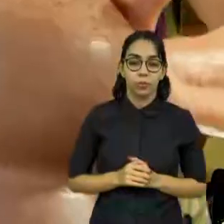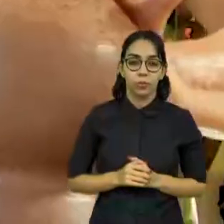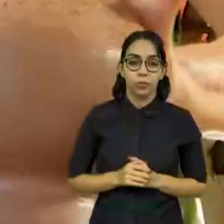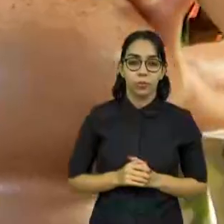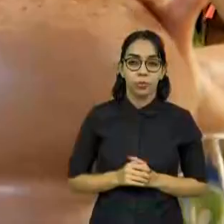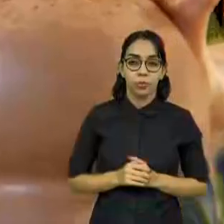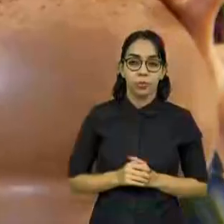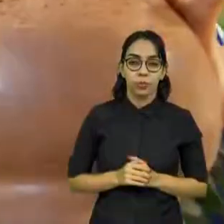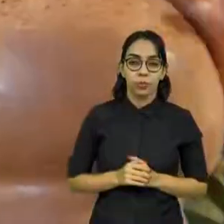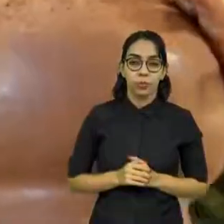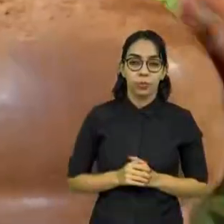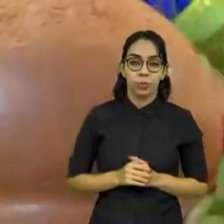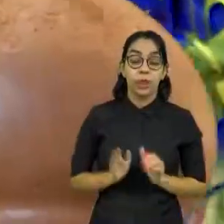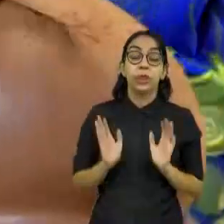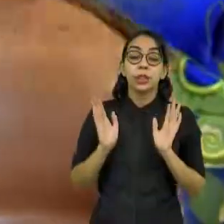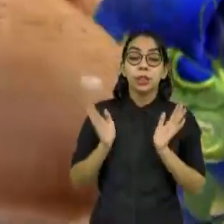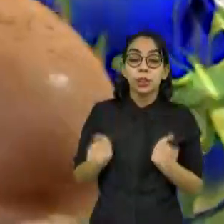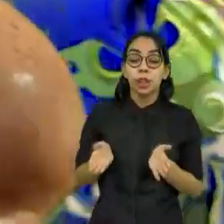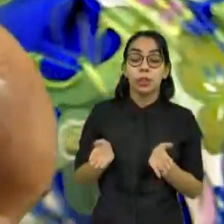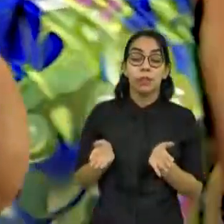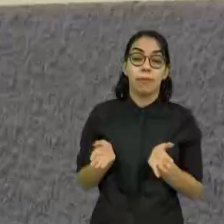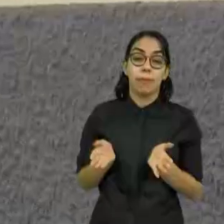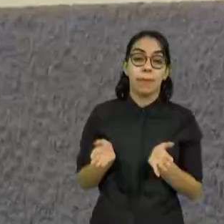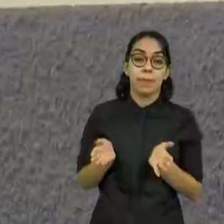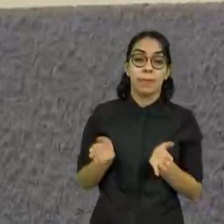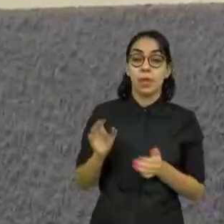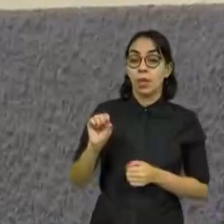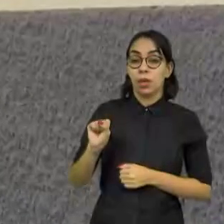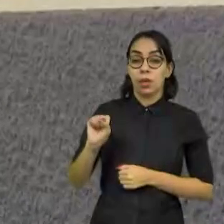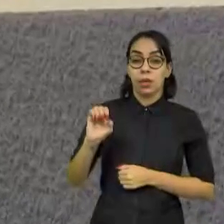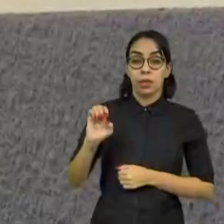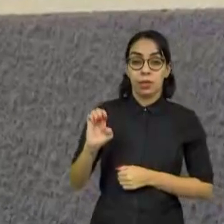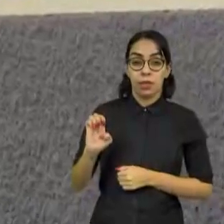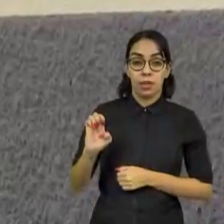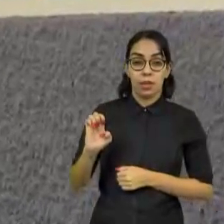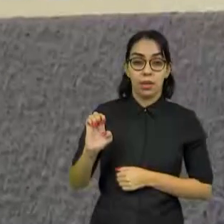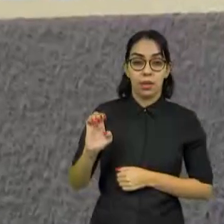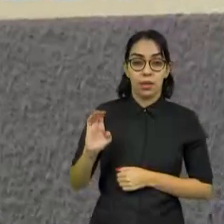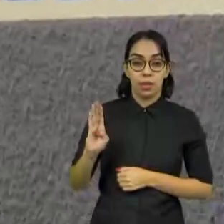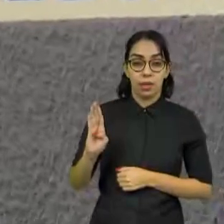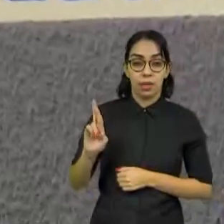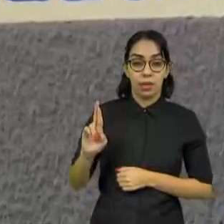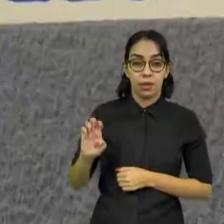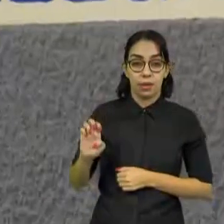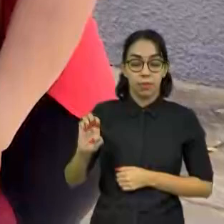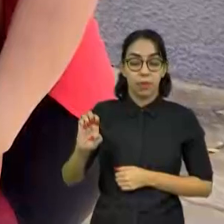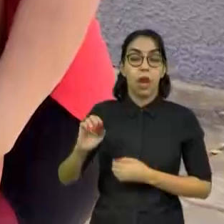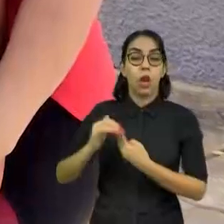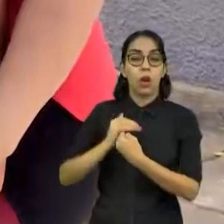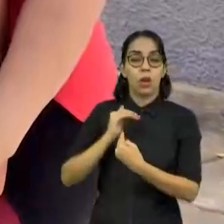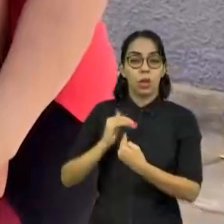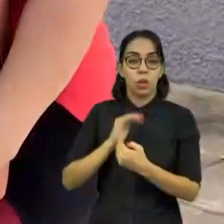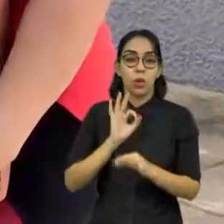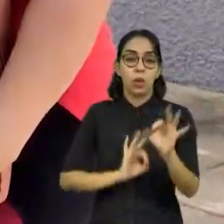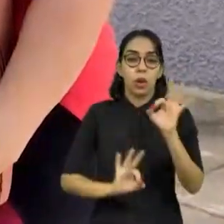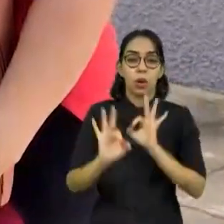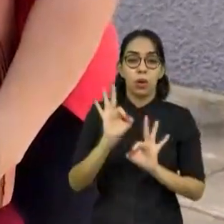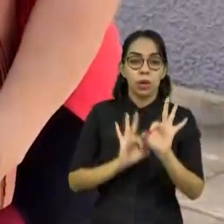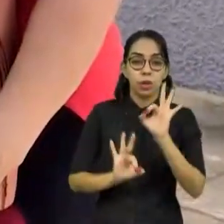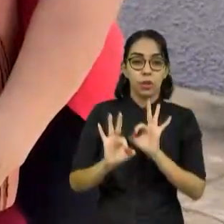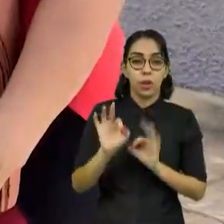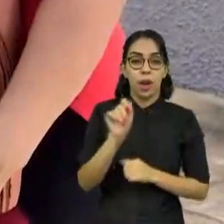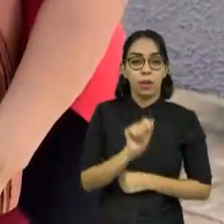Orientadas pelo Serviço Brasileiro de Apoio às Micro e Pequenas Empresas, as artesãs se uniram em uma associação para fortalecer o